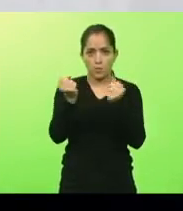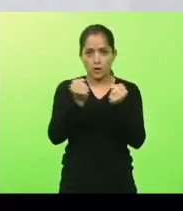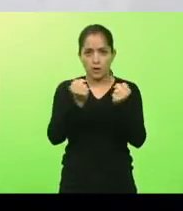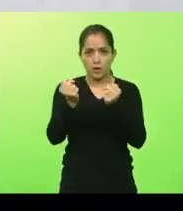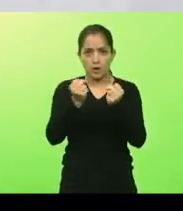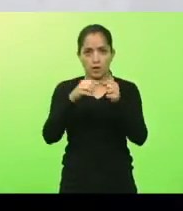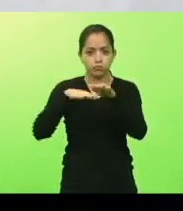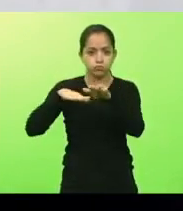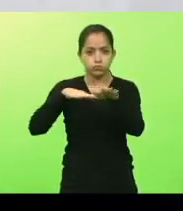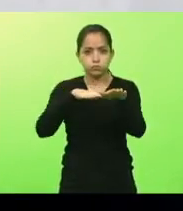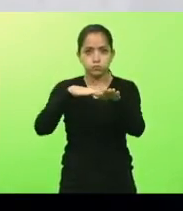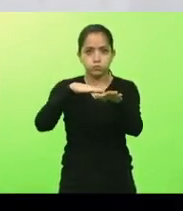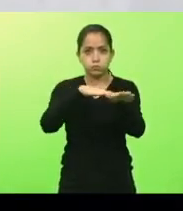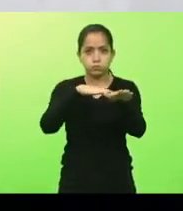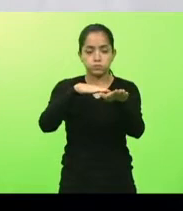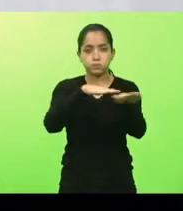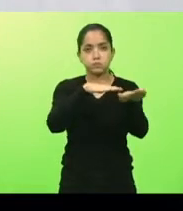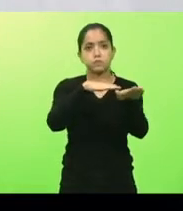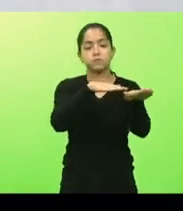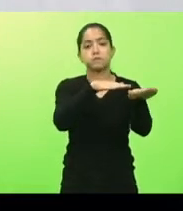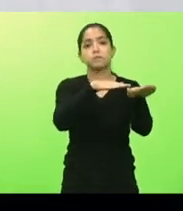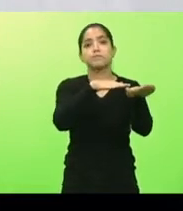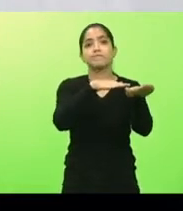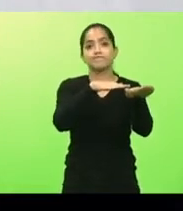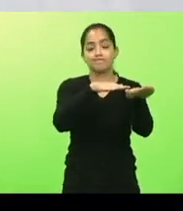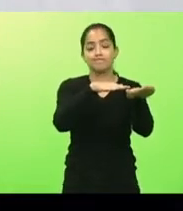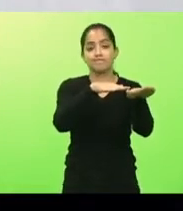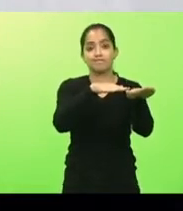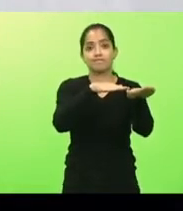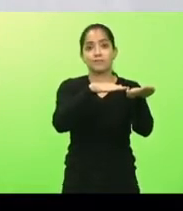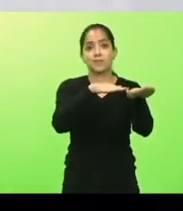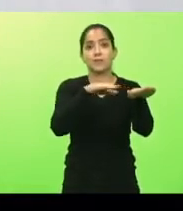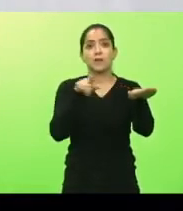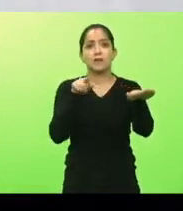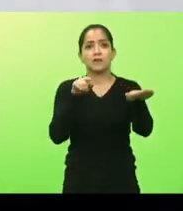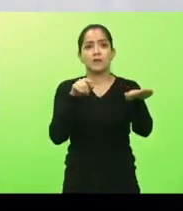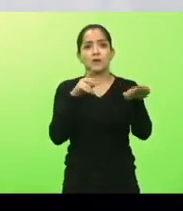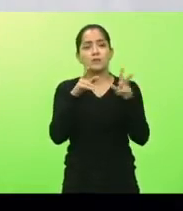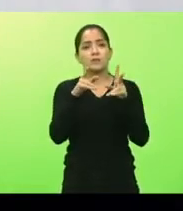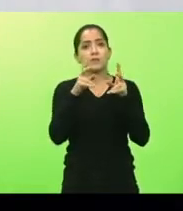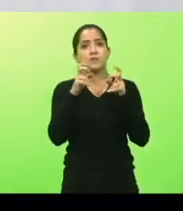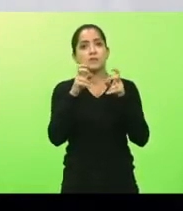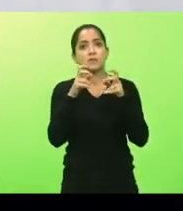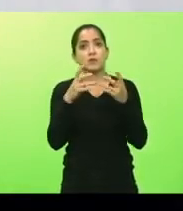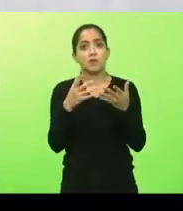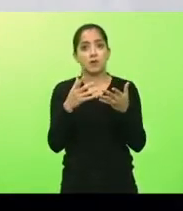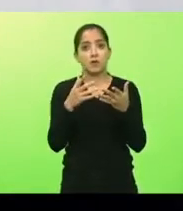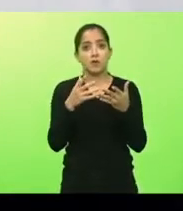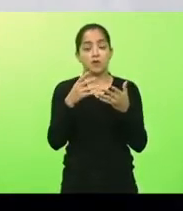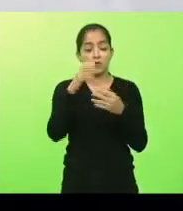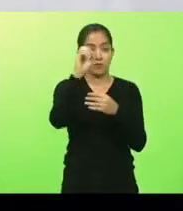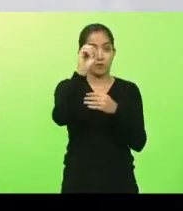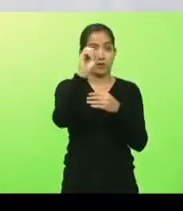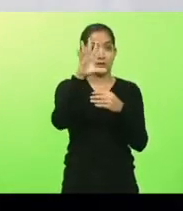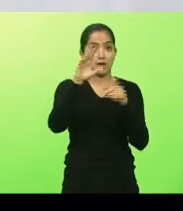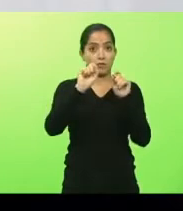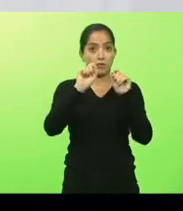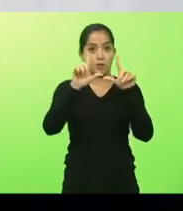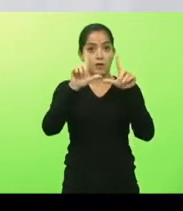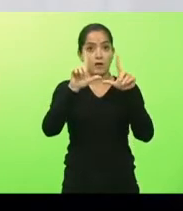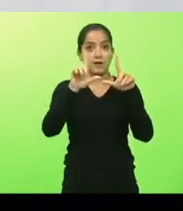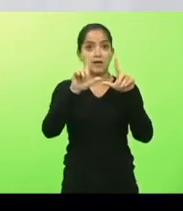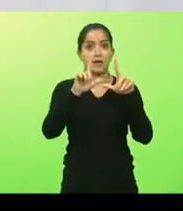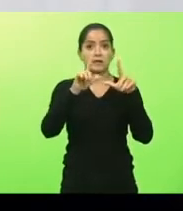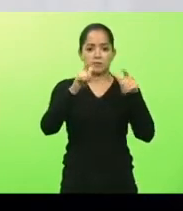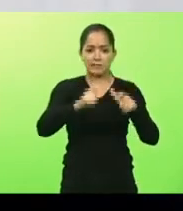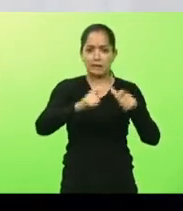justamente porque a gente estava em mais pessoas, e ele pediu assim: olha, deputado, eu vou ligar o alerta em cada local onde